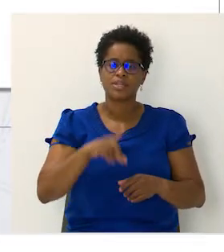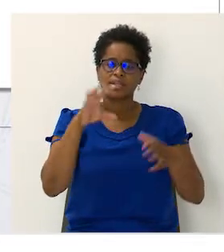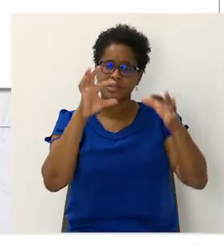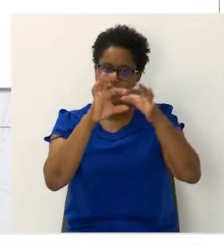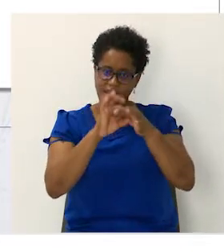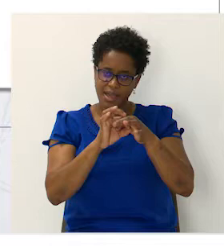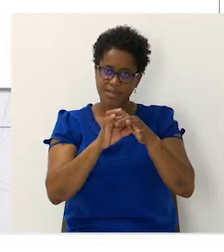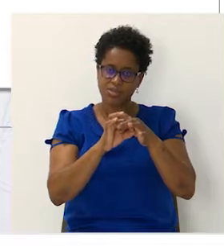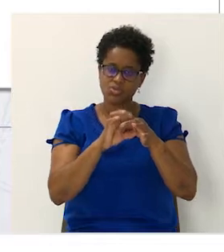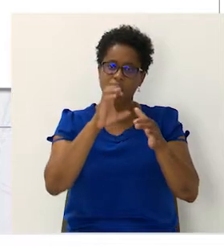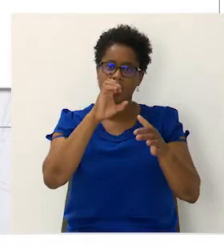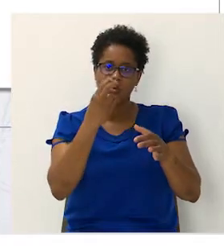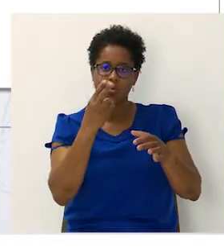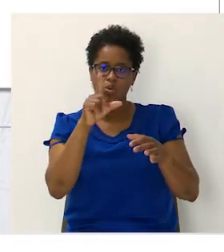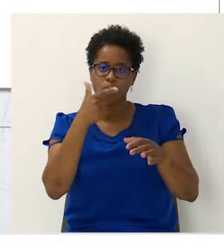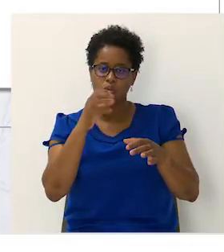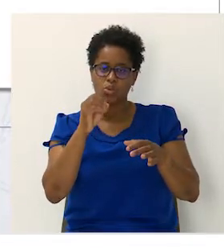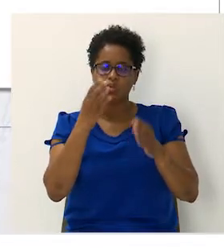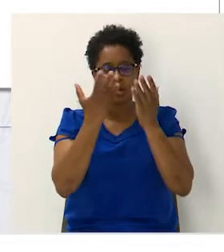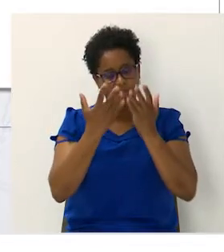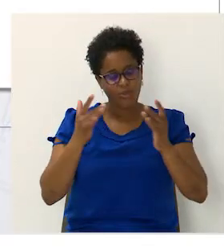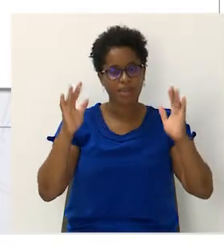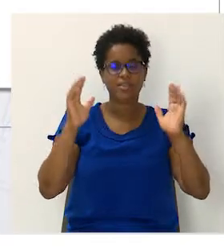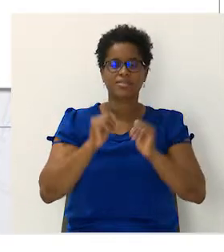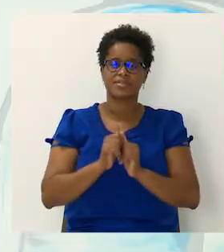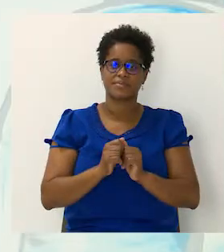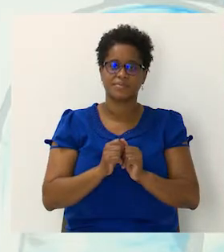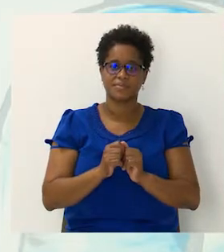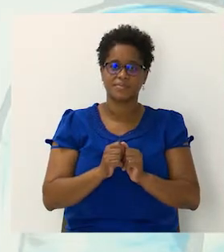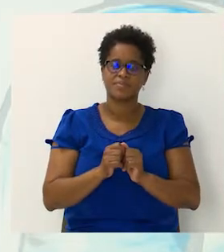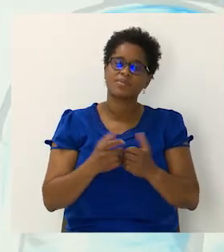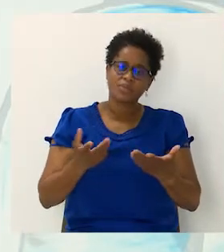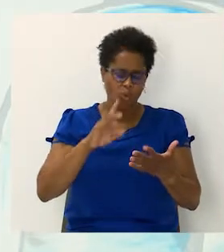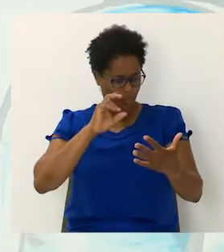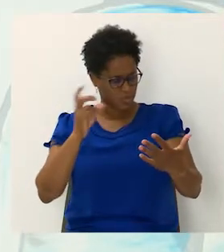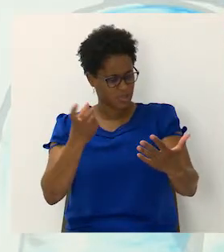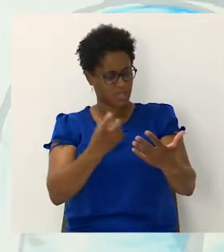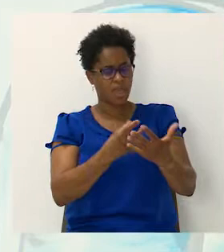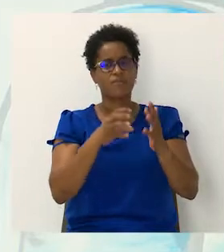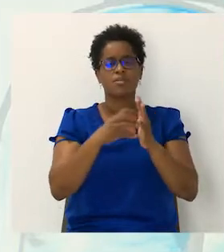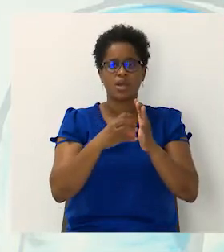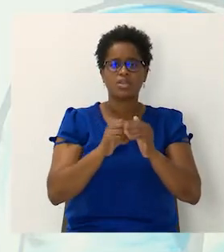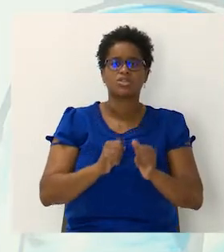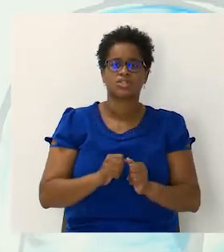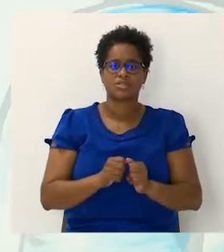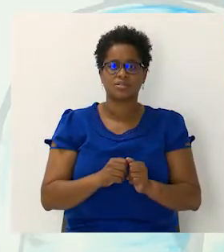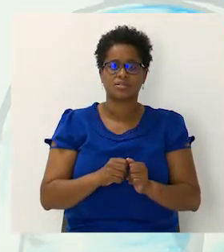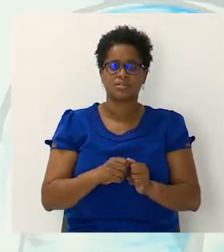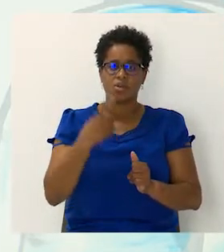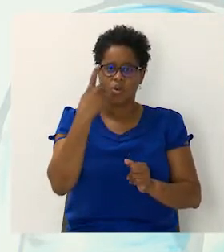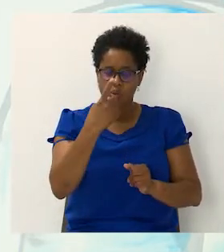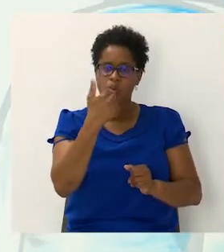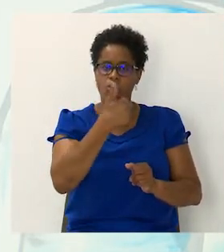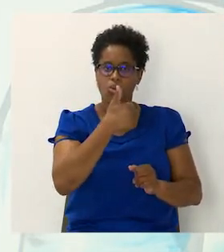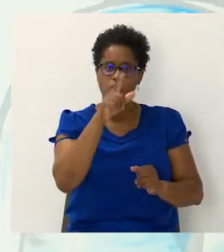ligadas ao culto da natureza. Portanto, observe a imagem. Um